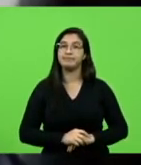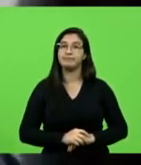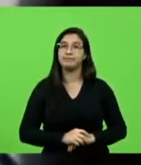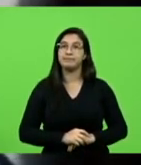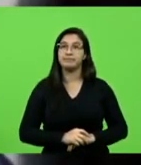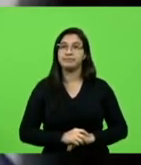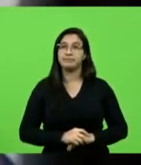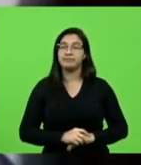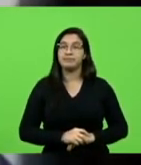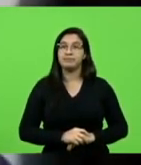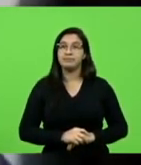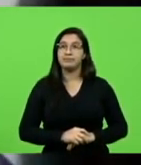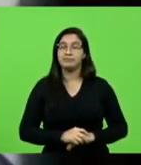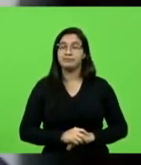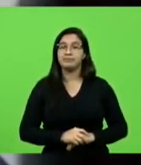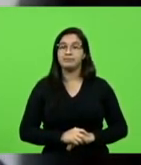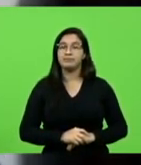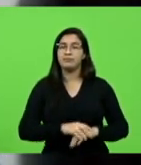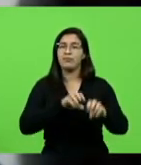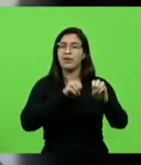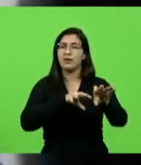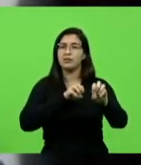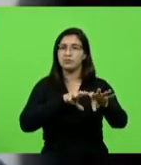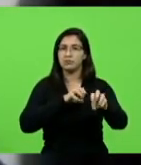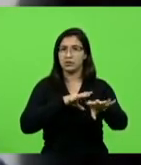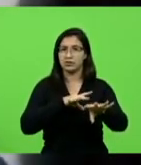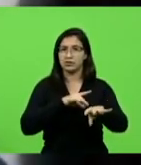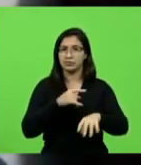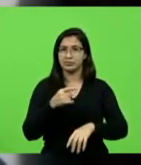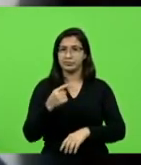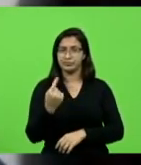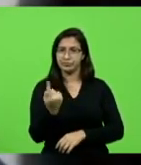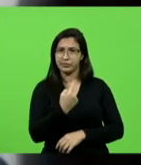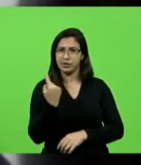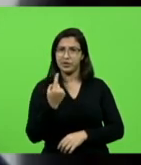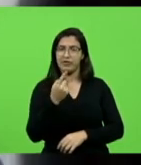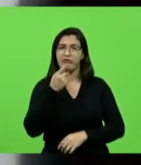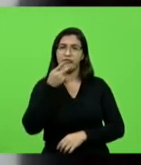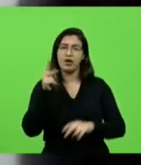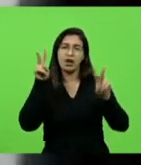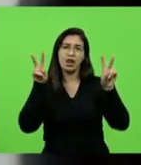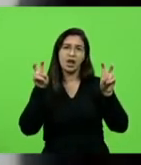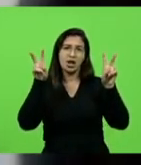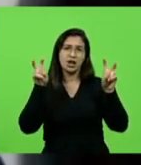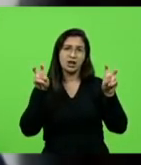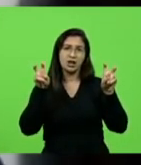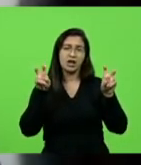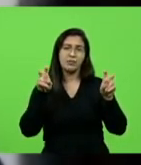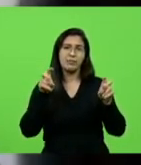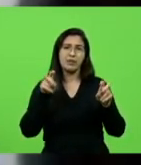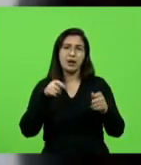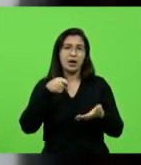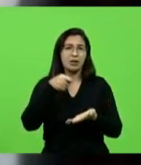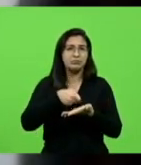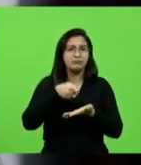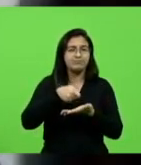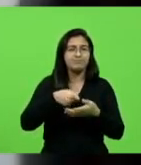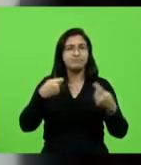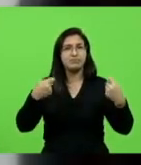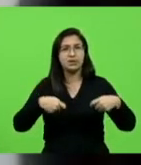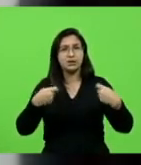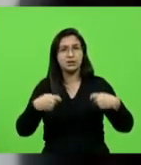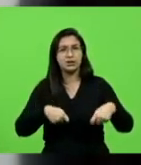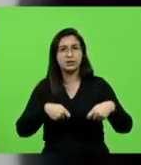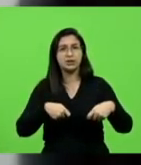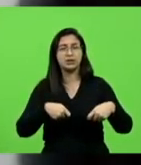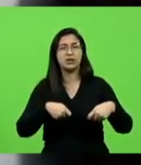E educação. Quando nós falamos que tem o dever com relação à